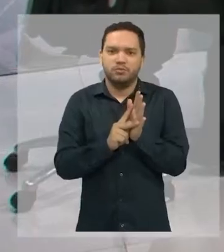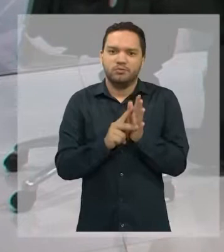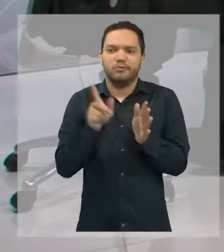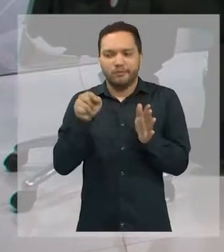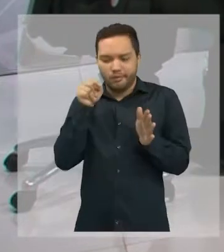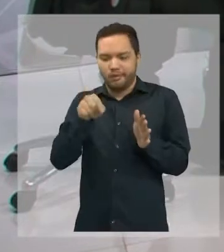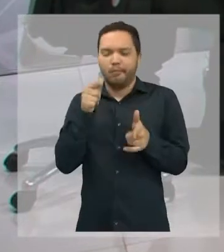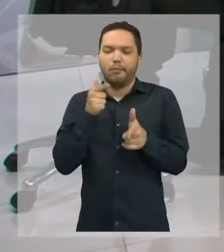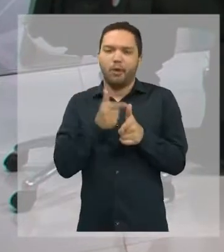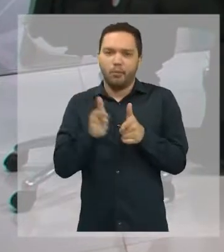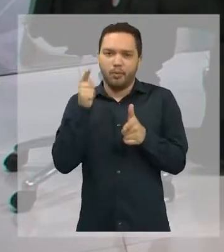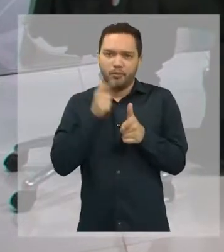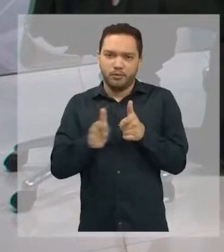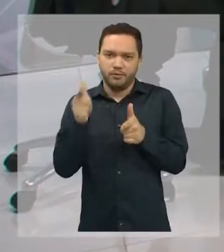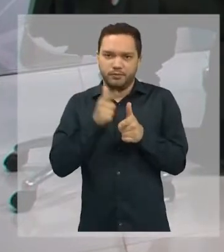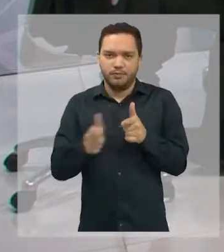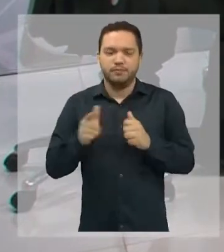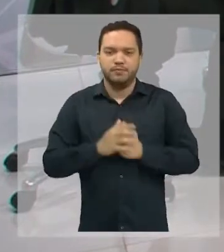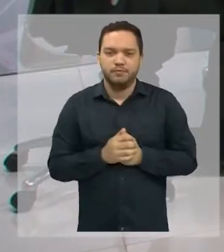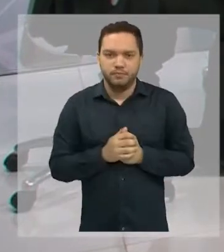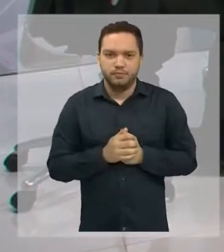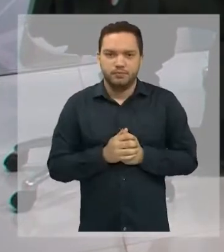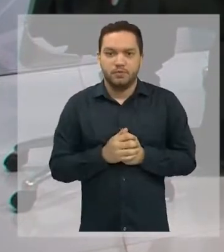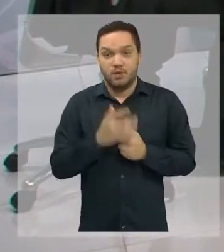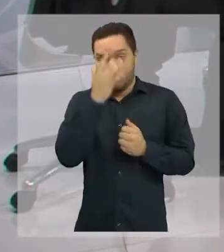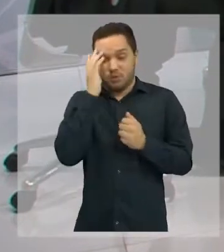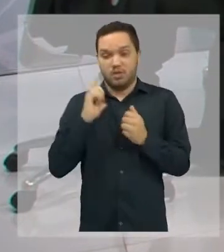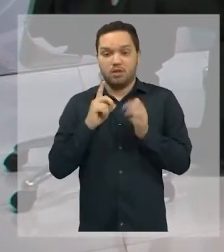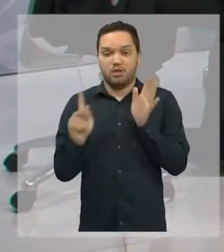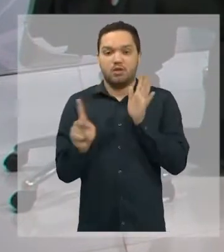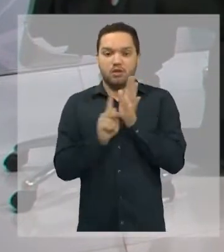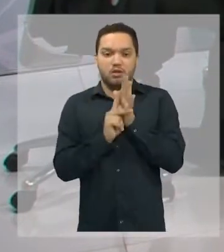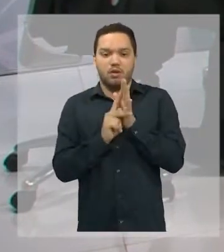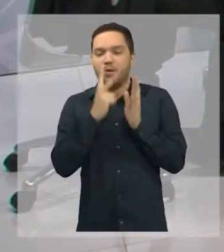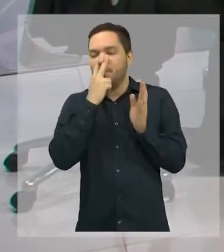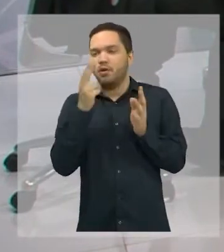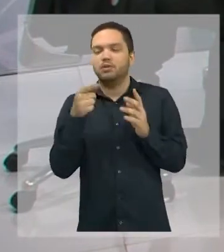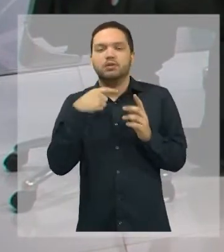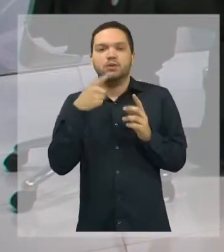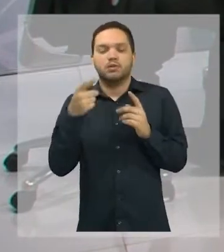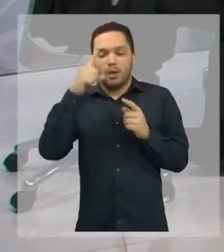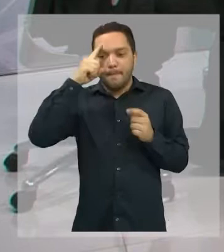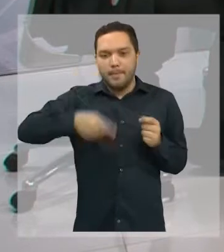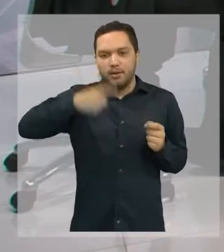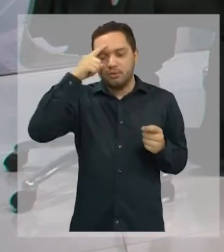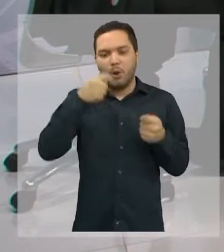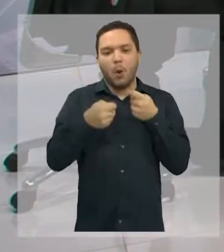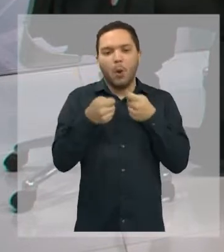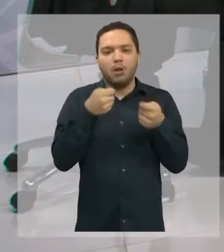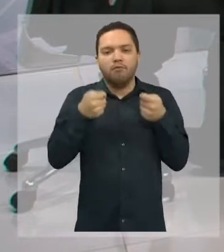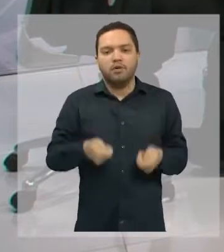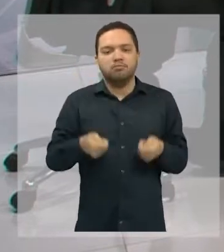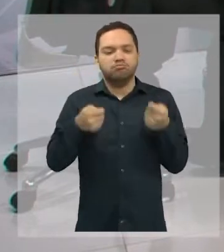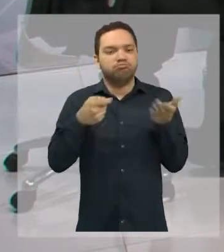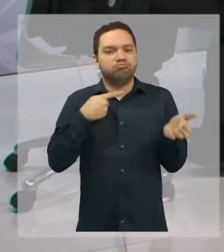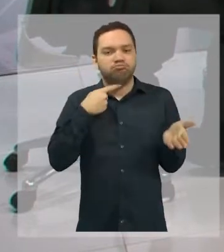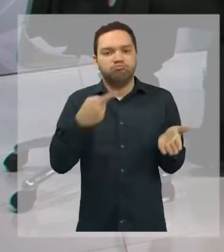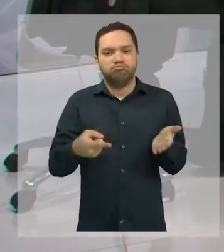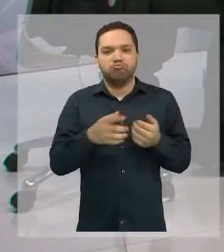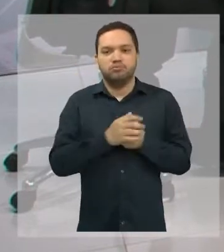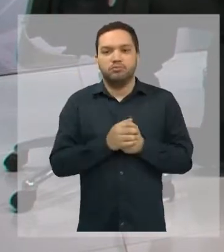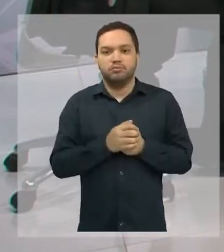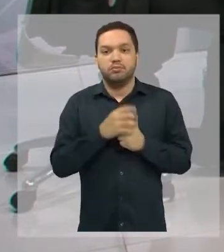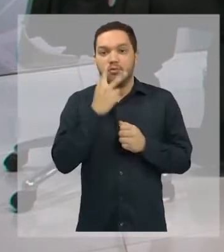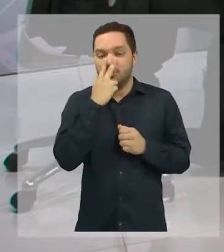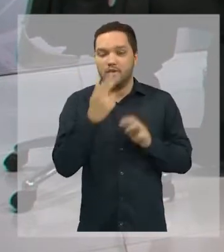começa a ficar problemática, né? Os donos de partido já não têm um controle tão firme.